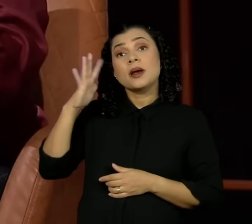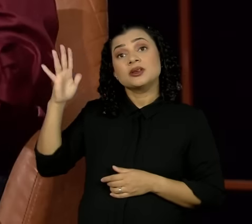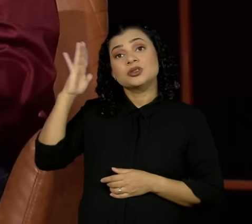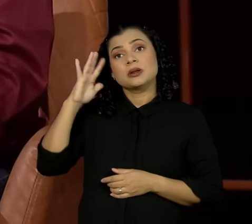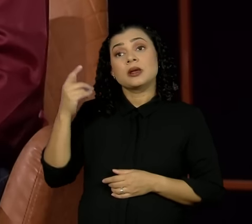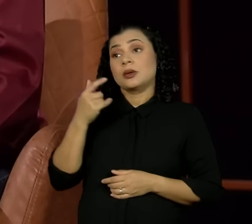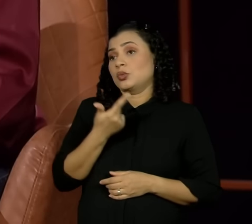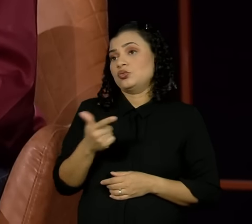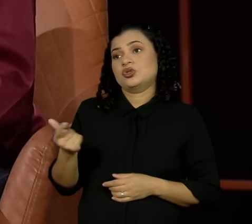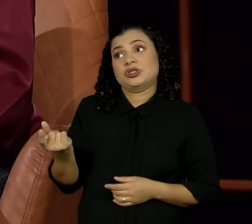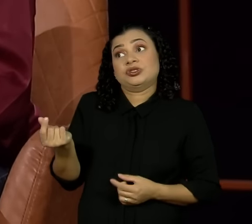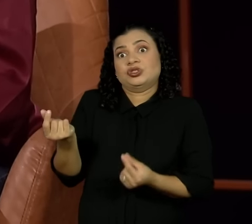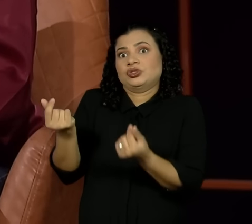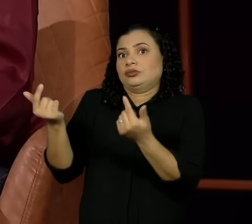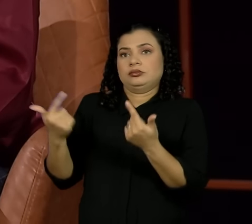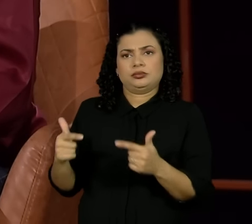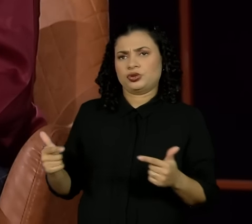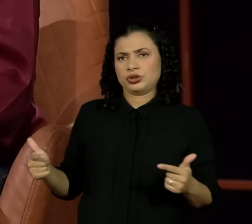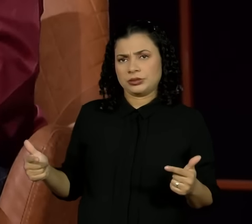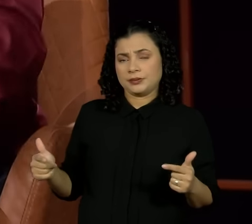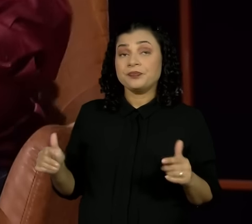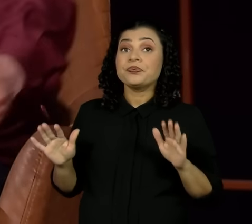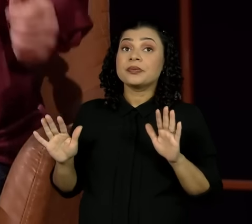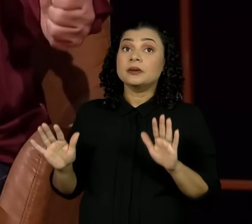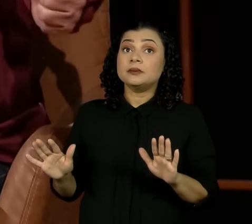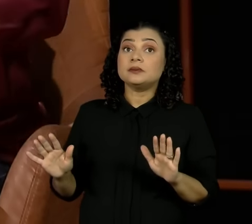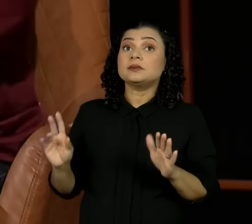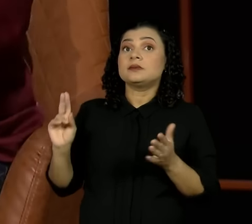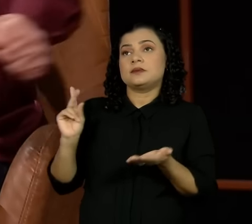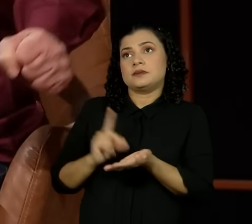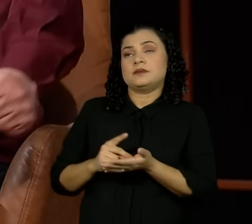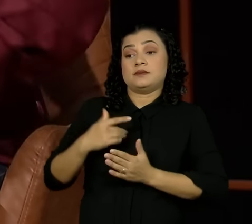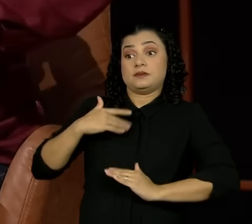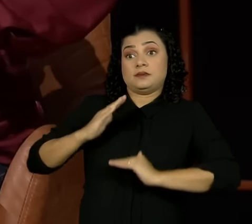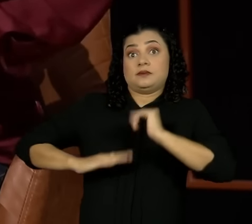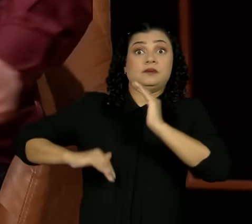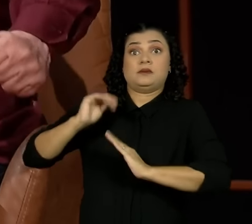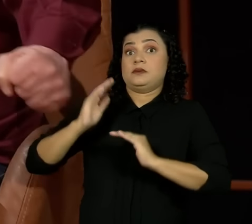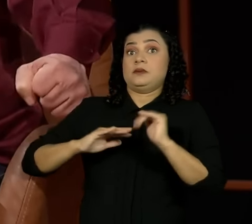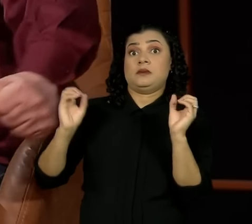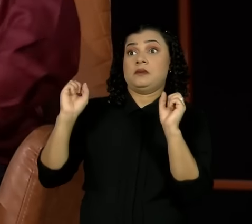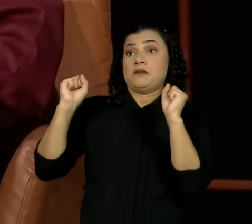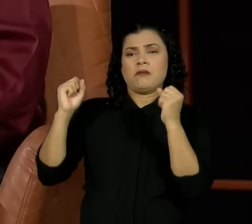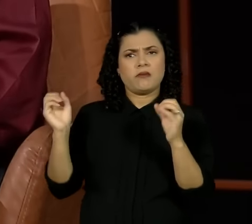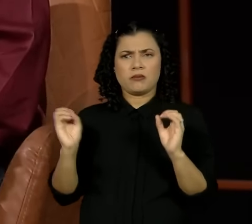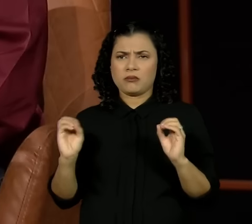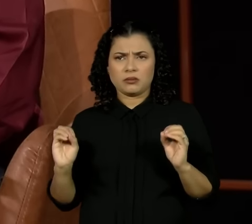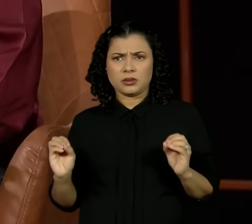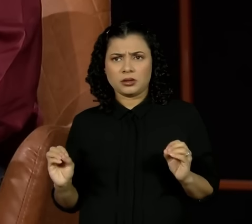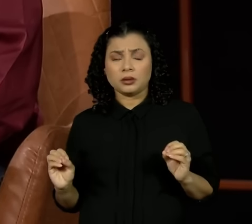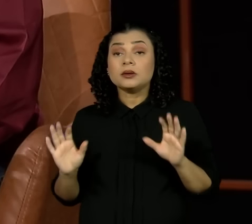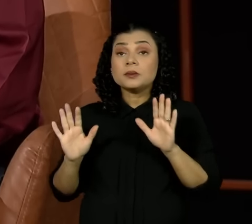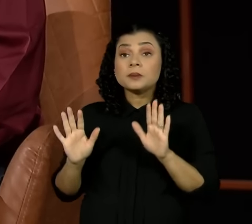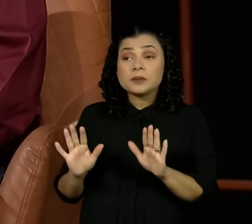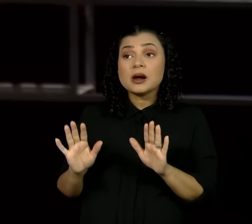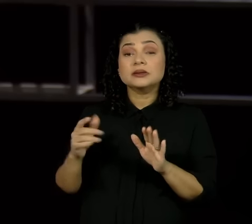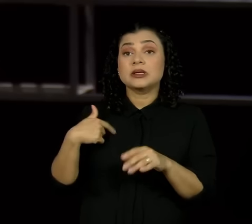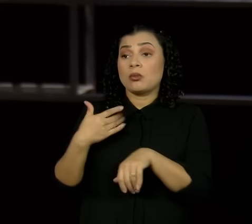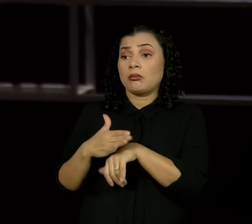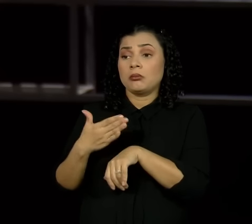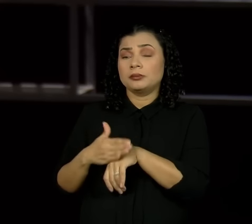condições financeiras, né, em Santos, e eu imaginei, você é ator profissional, e sem fazer a EAD nem